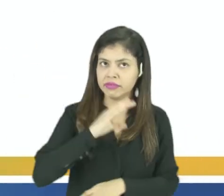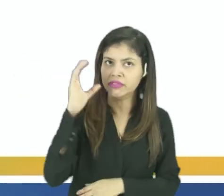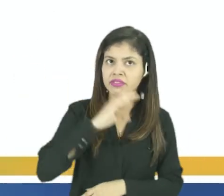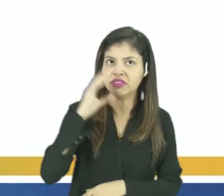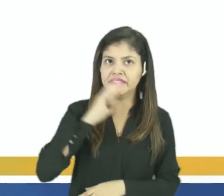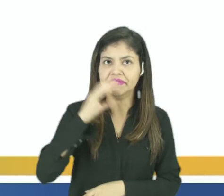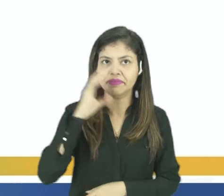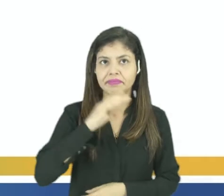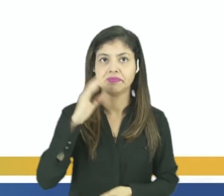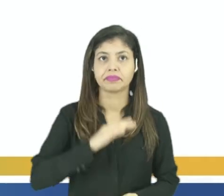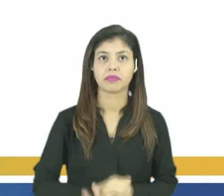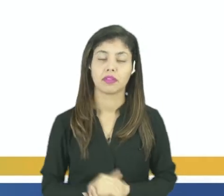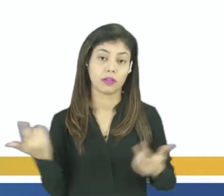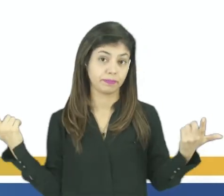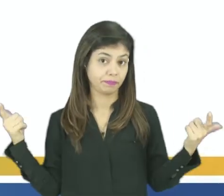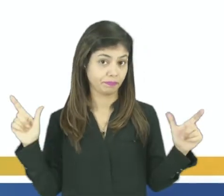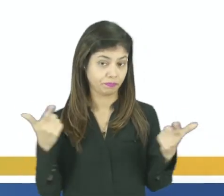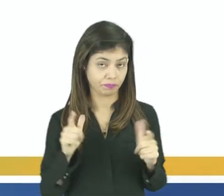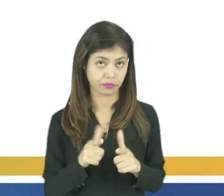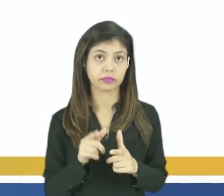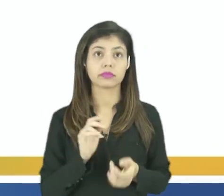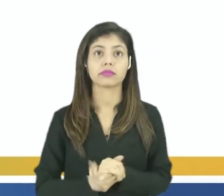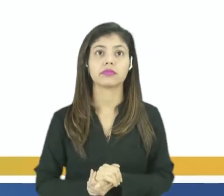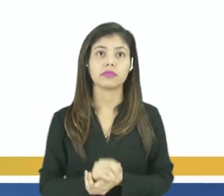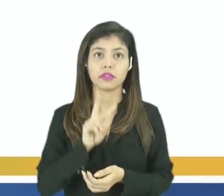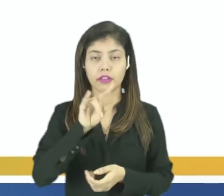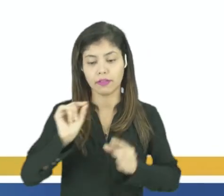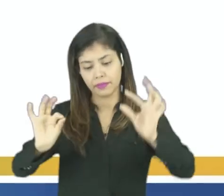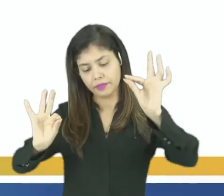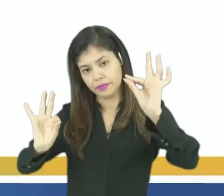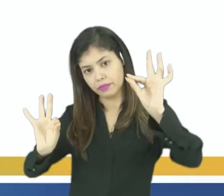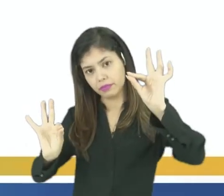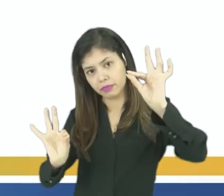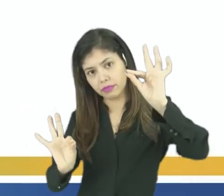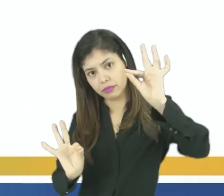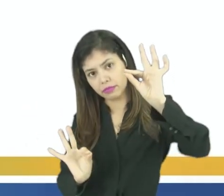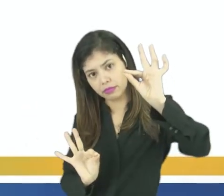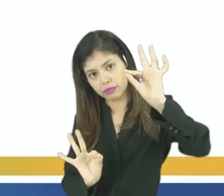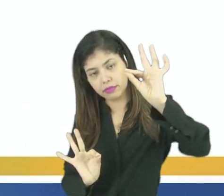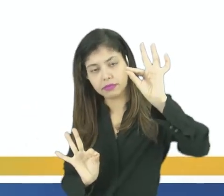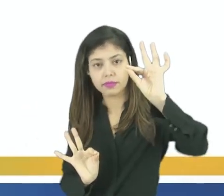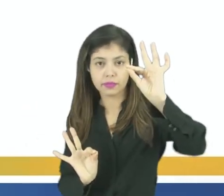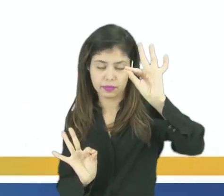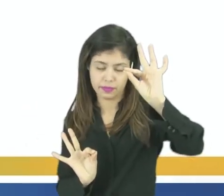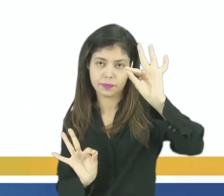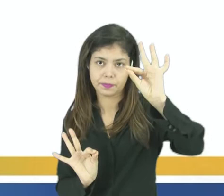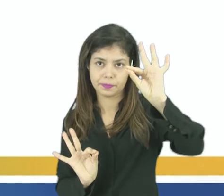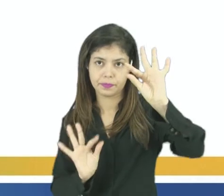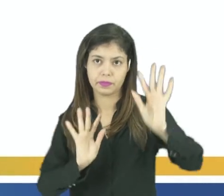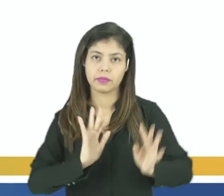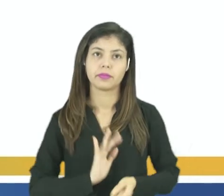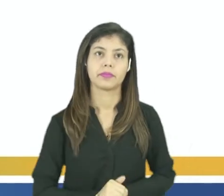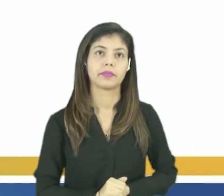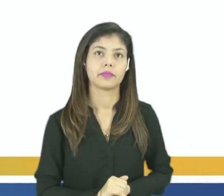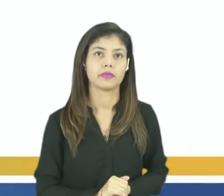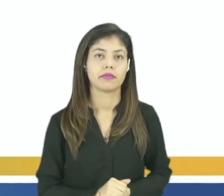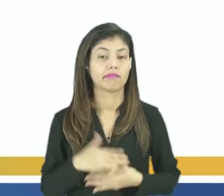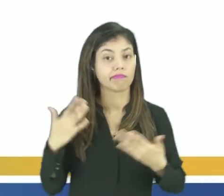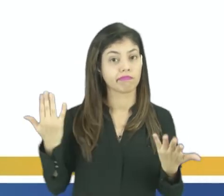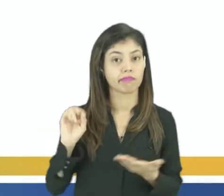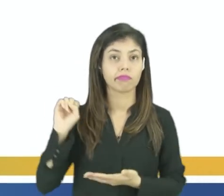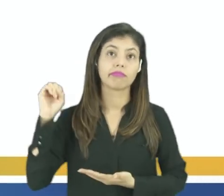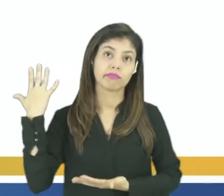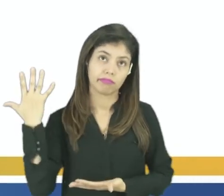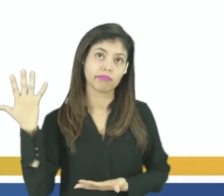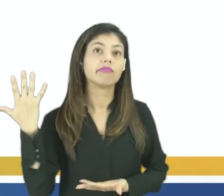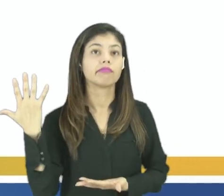coisas muito importantes da refração, que é sobre o índice de refração. O que é o índice de refração, pessoal? O índice de